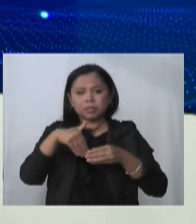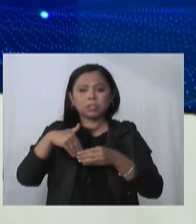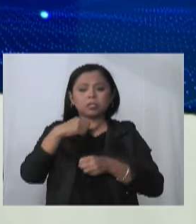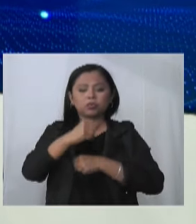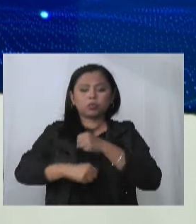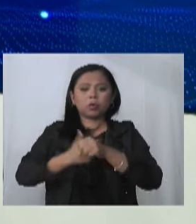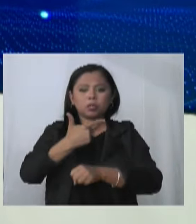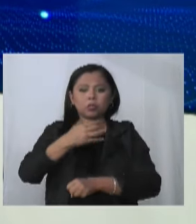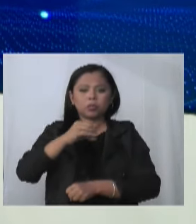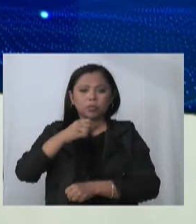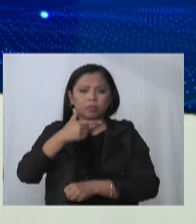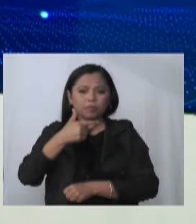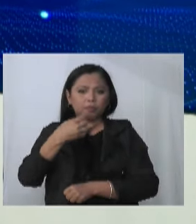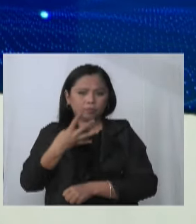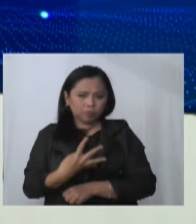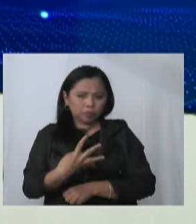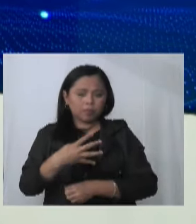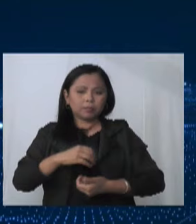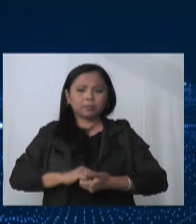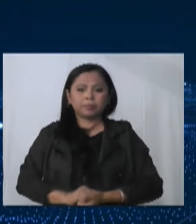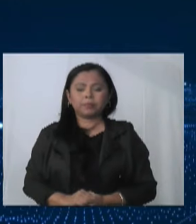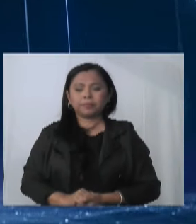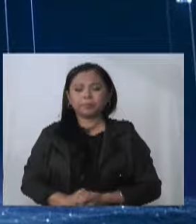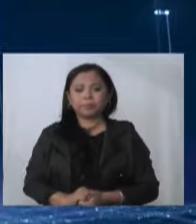Olho no voto, olho na Band.